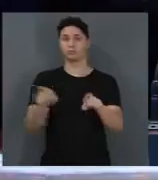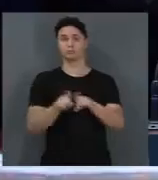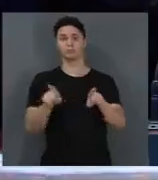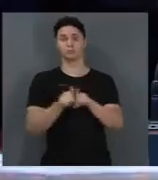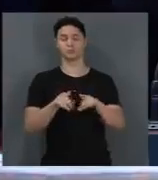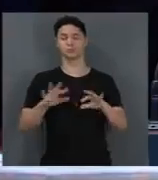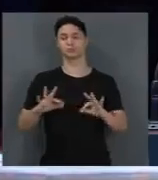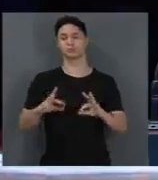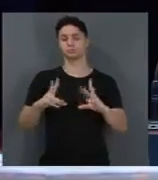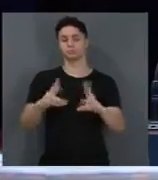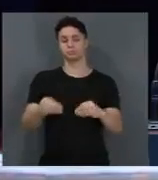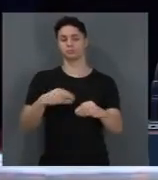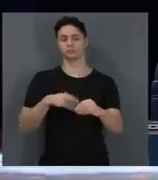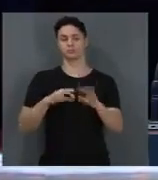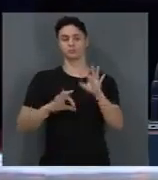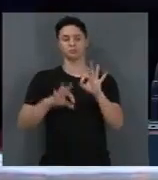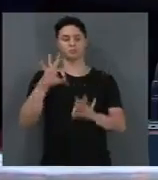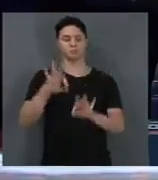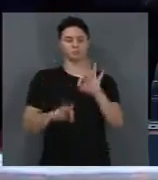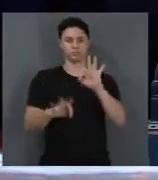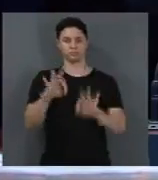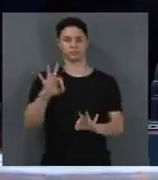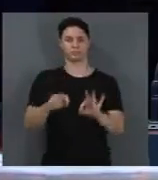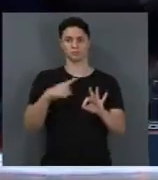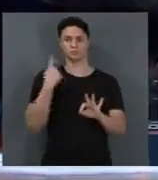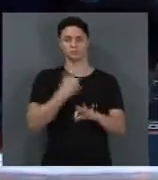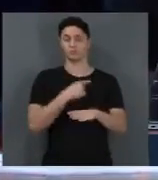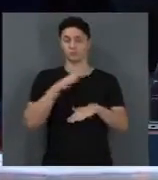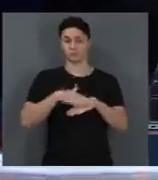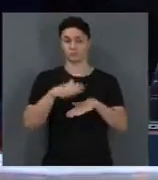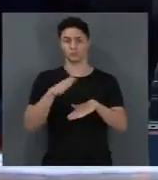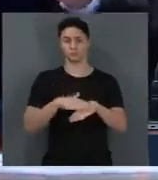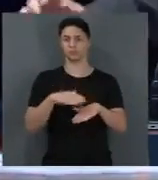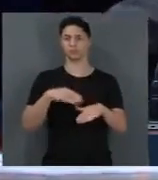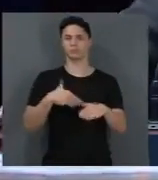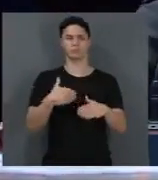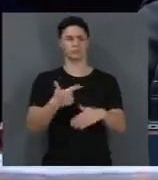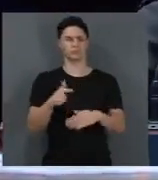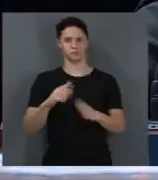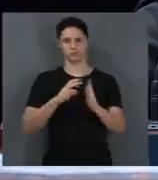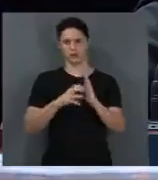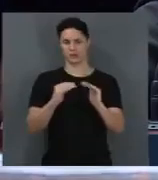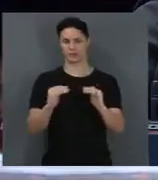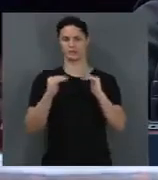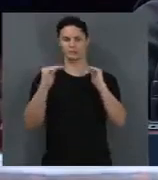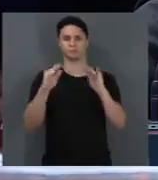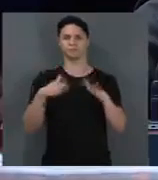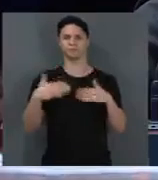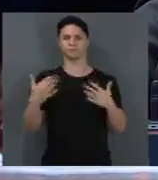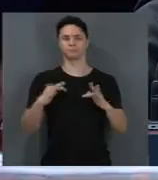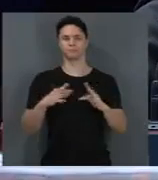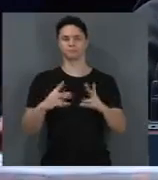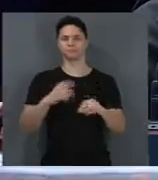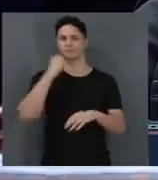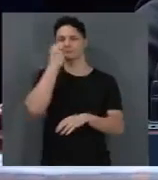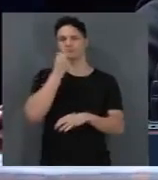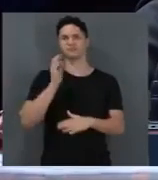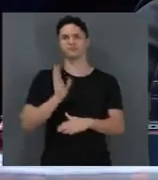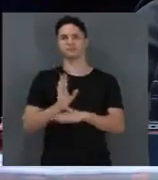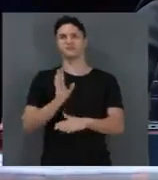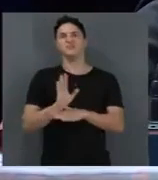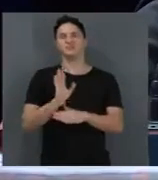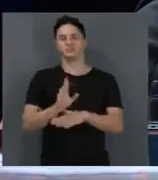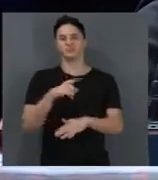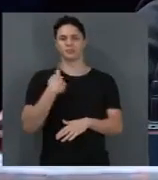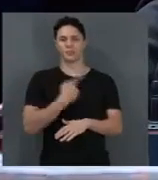as diligências que a gente faz, ele é suprapartidário, então todos os senadores dão a sua colaboração e estão dando